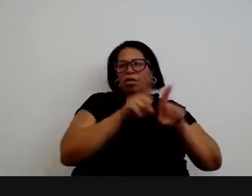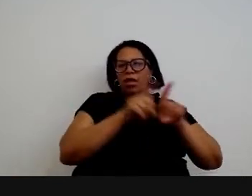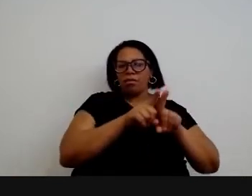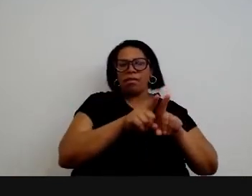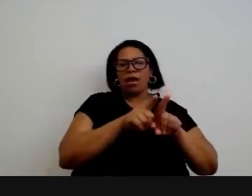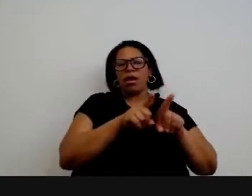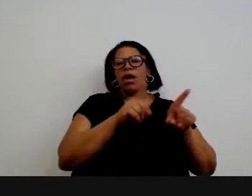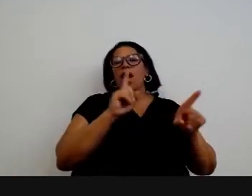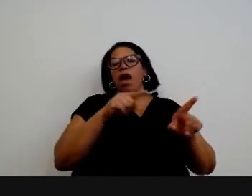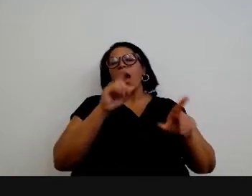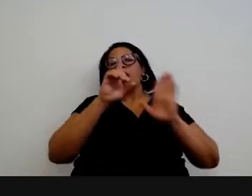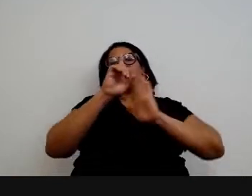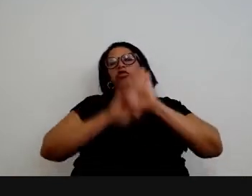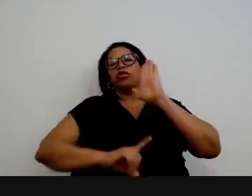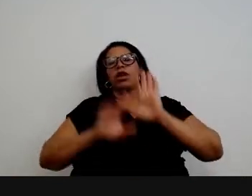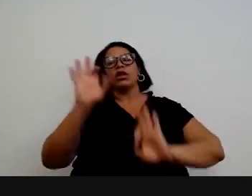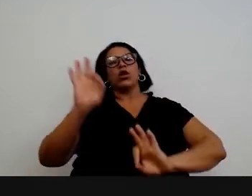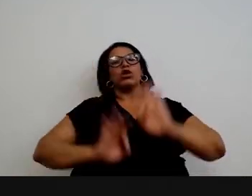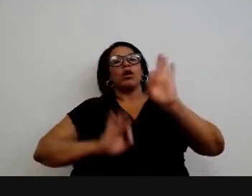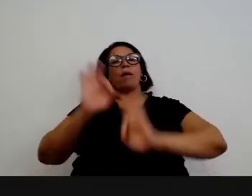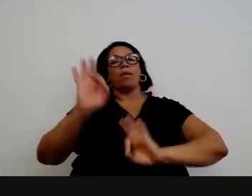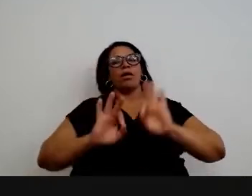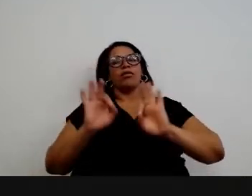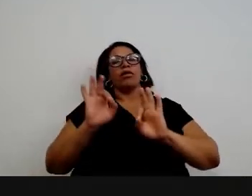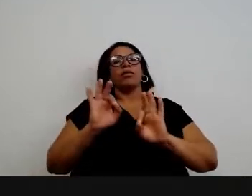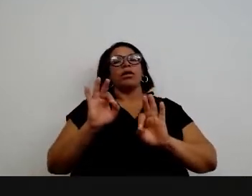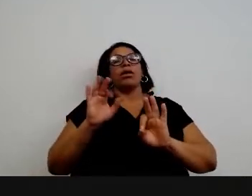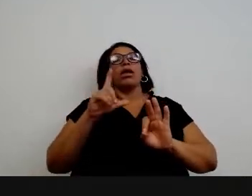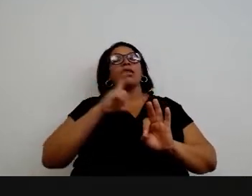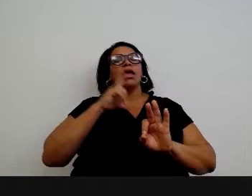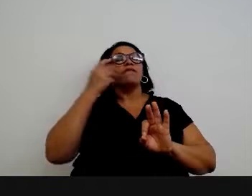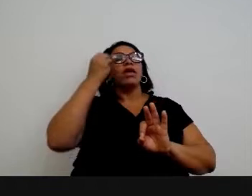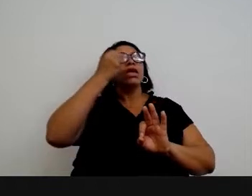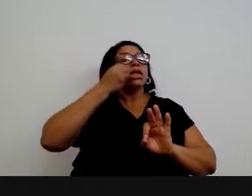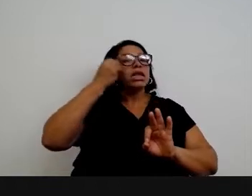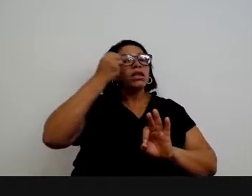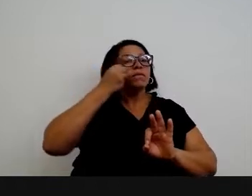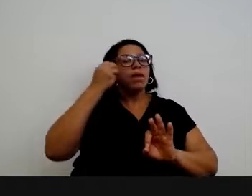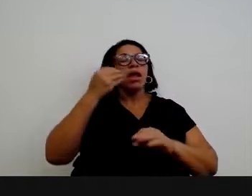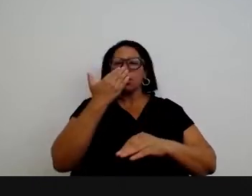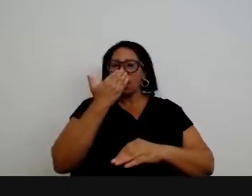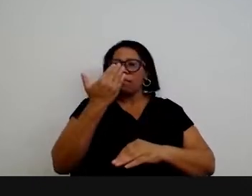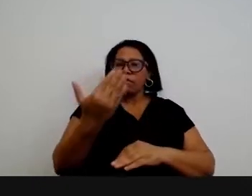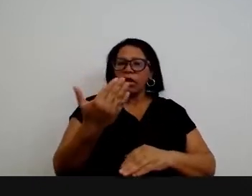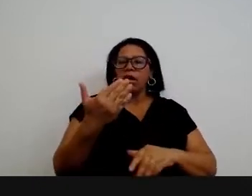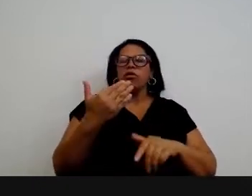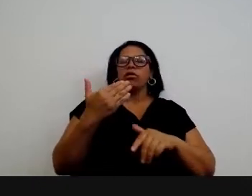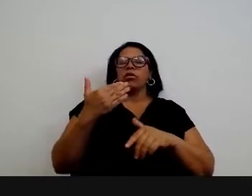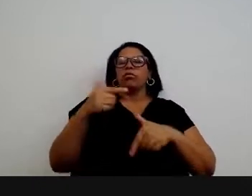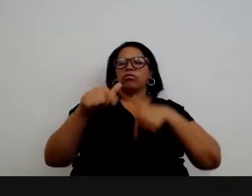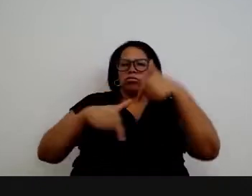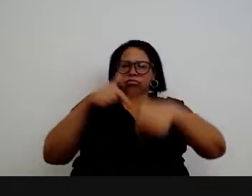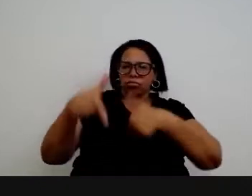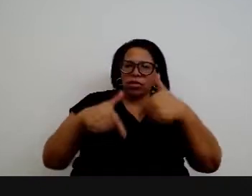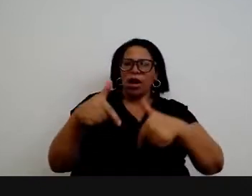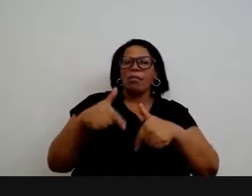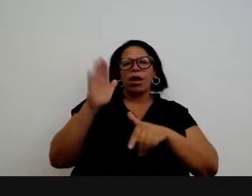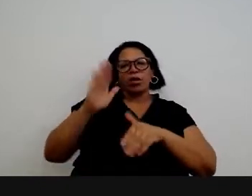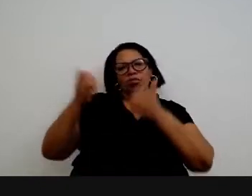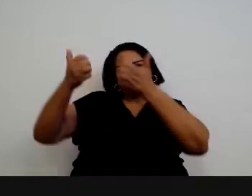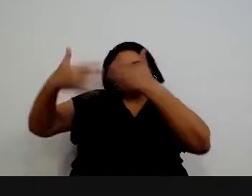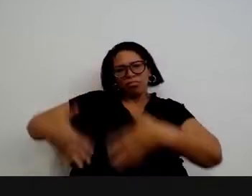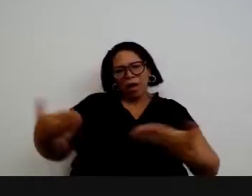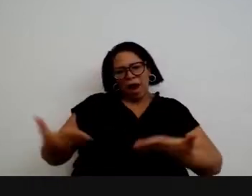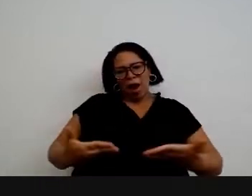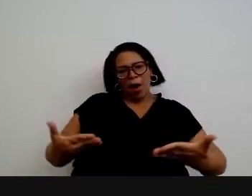parecido. Laor é o nosso diretor de planejamento, porque esteve à frente, né, desse processo todo que eu estou